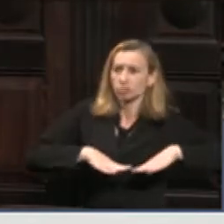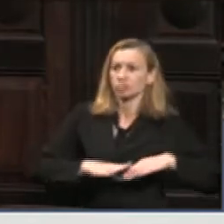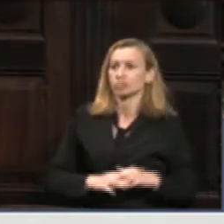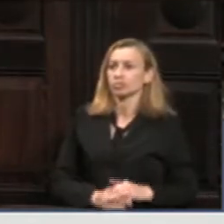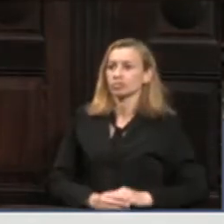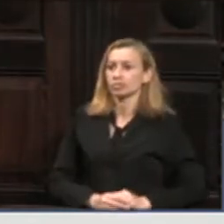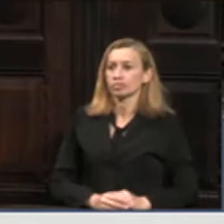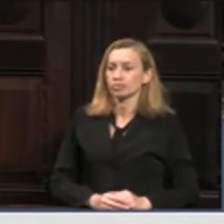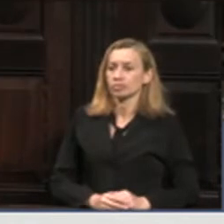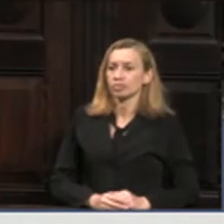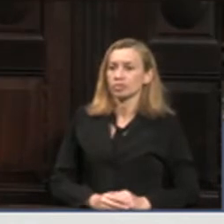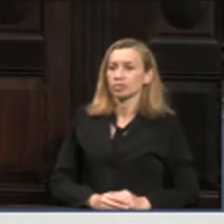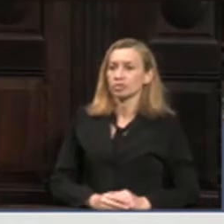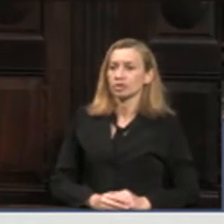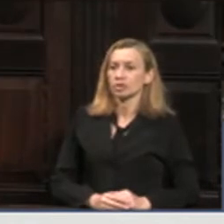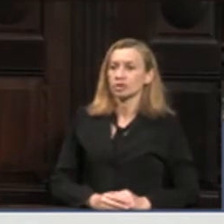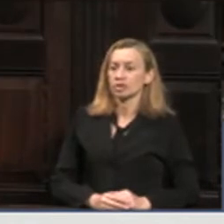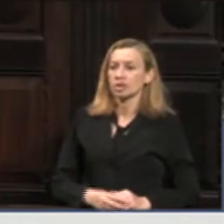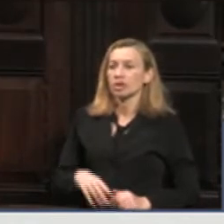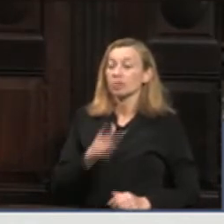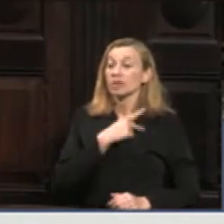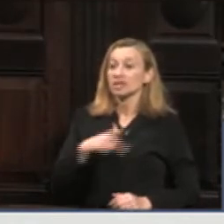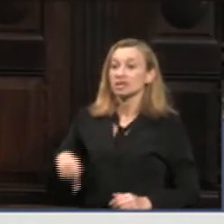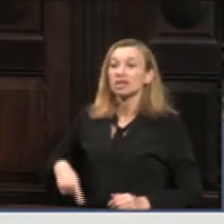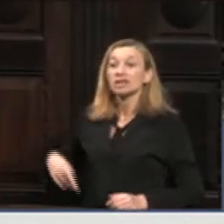rendeu ao presidente Temer